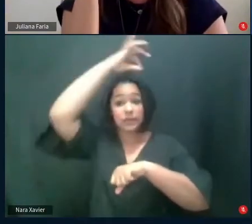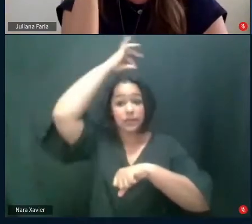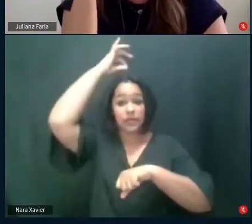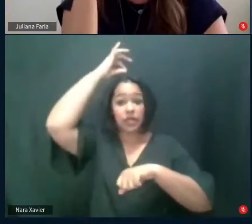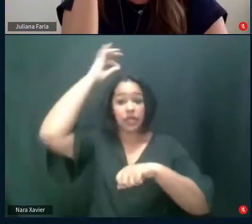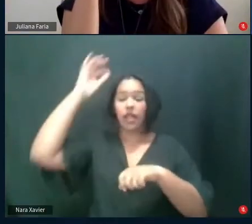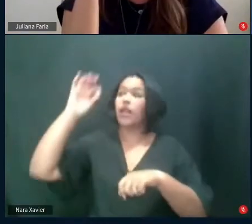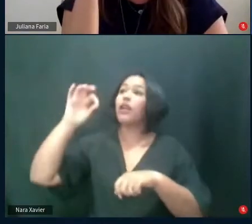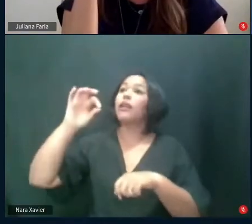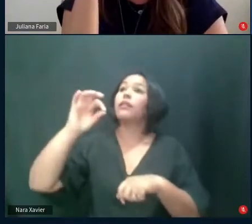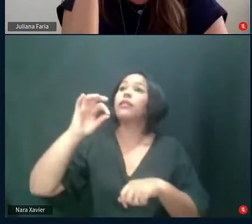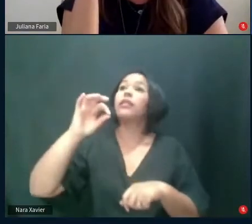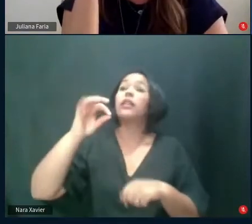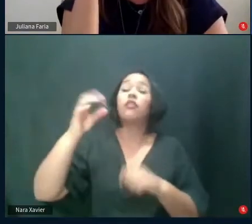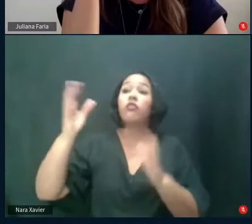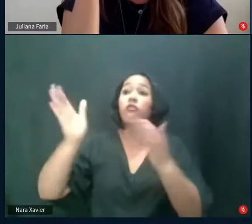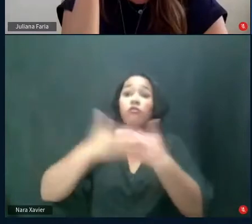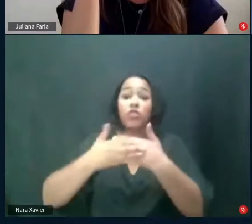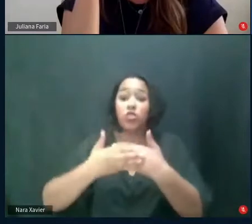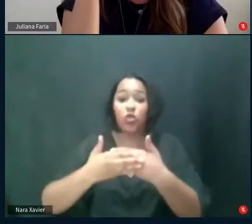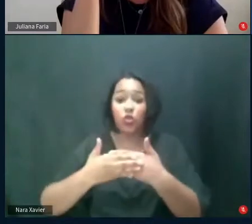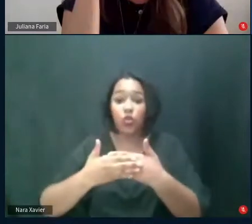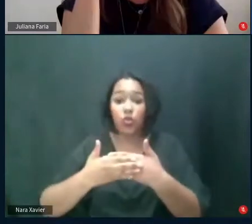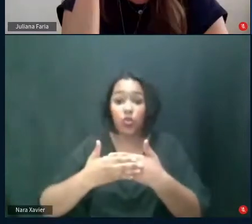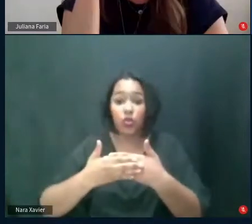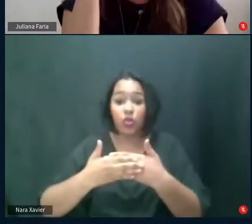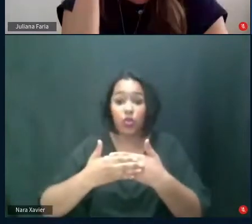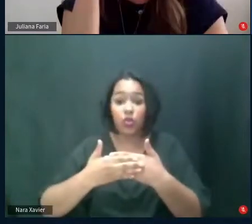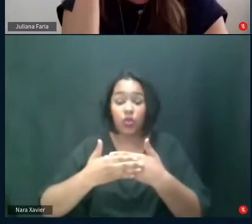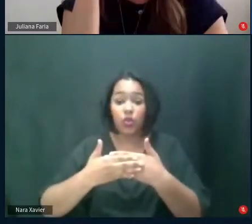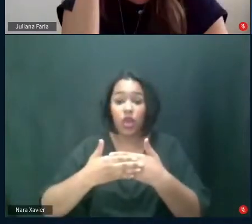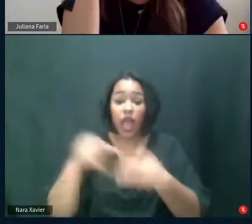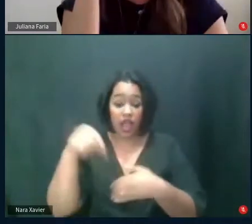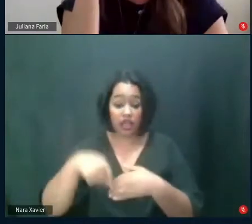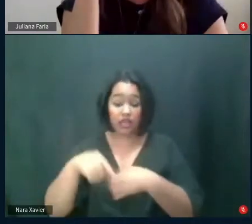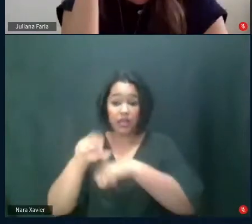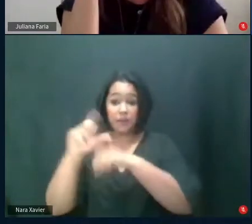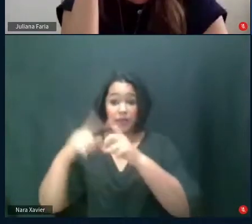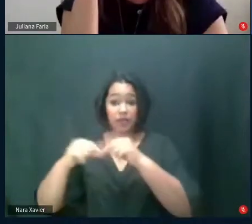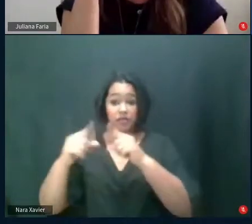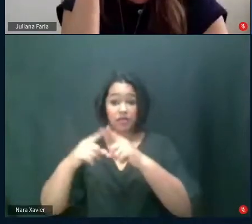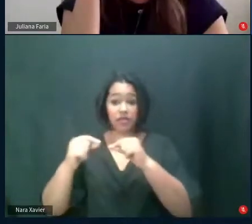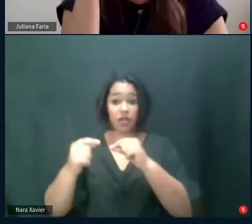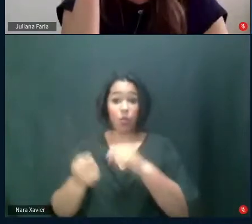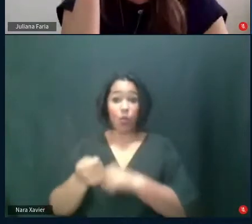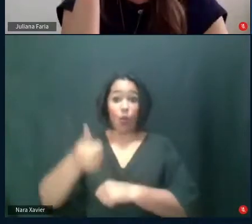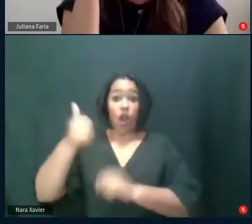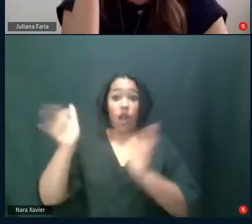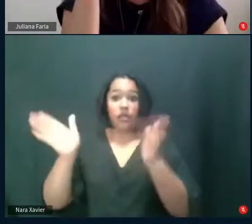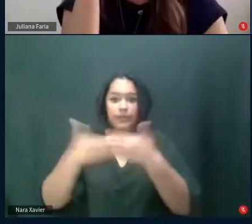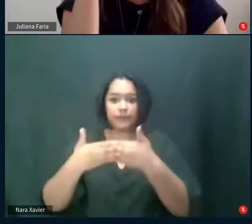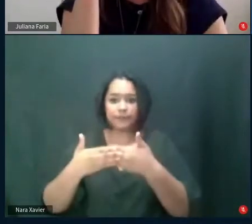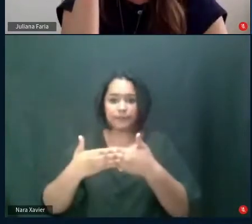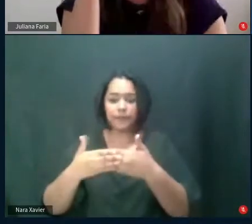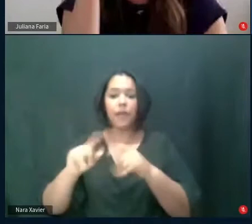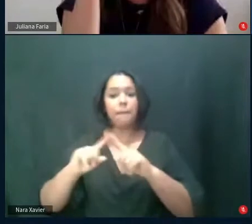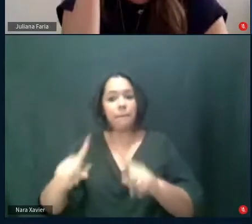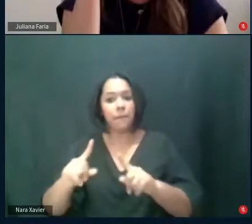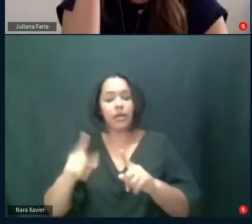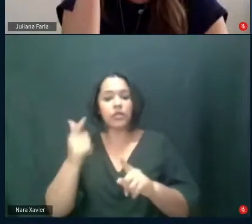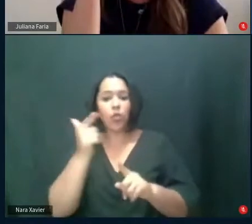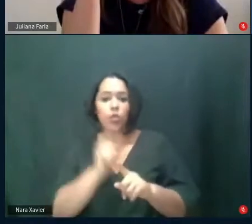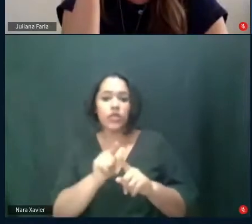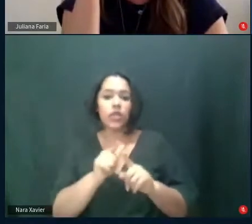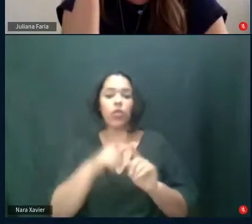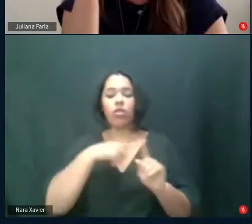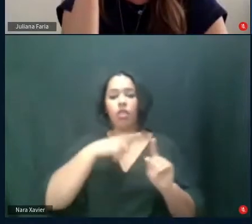esse mês. Aqui em Brasília, a gente quase fechou o CAES. Mas nós conseguimos, porque nós tínhamos escrito uma